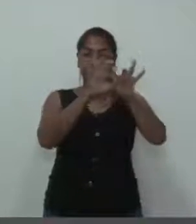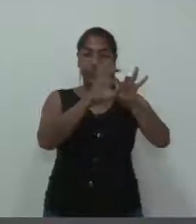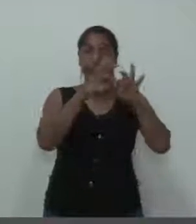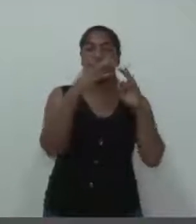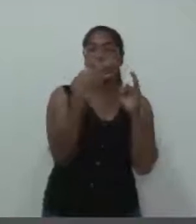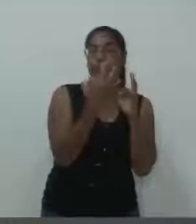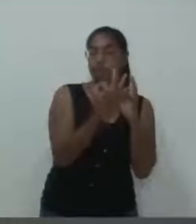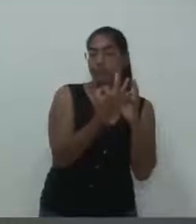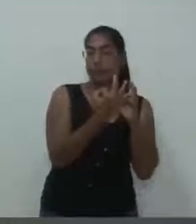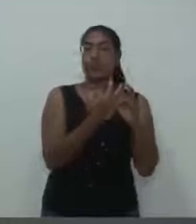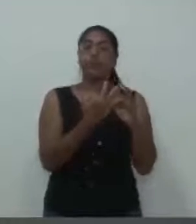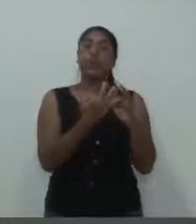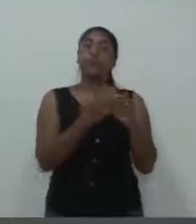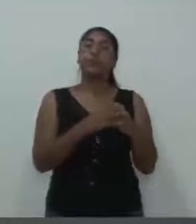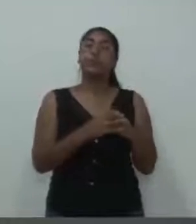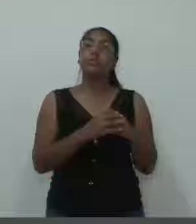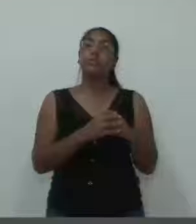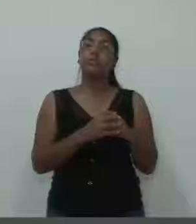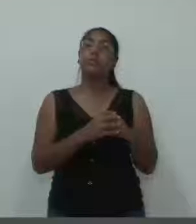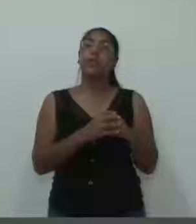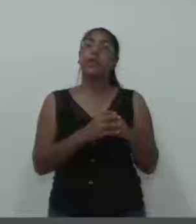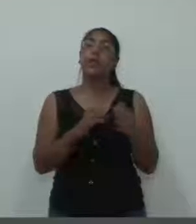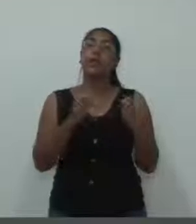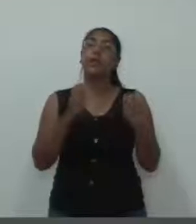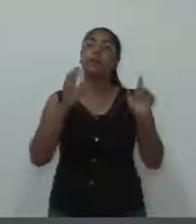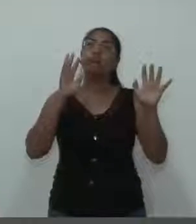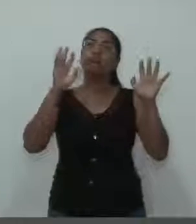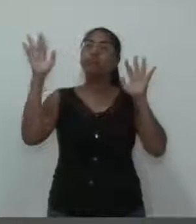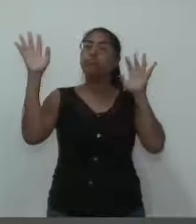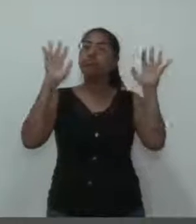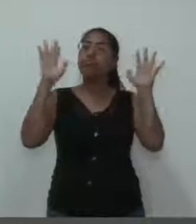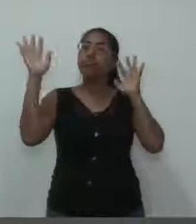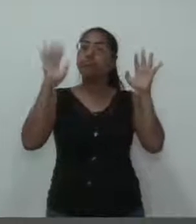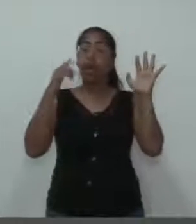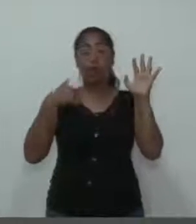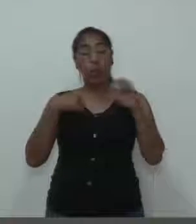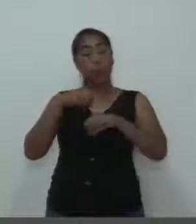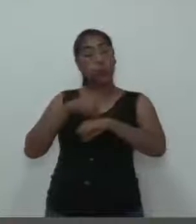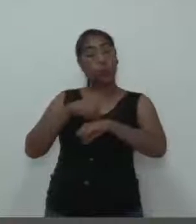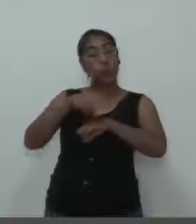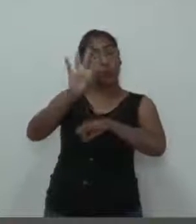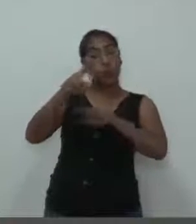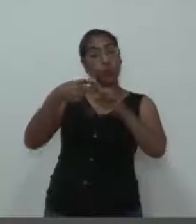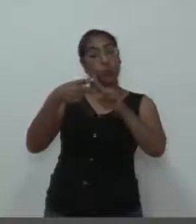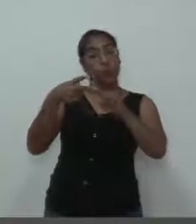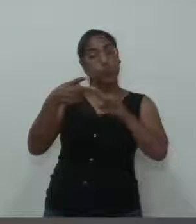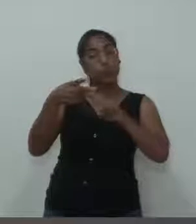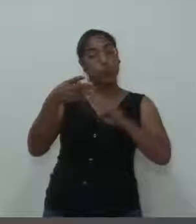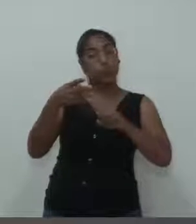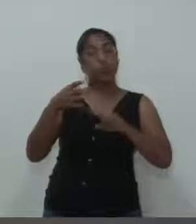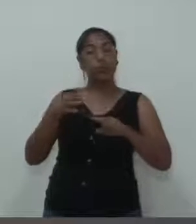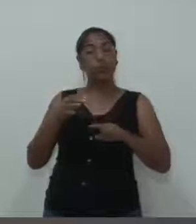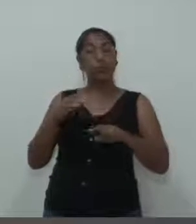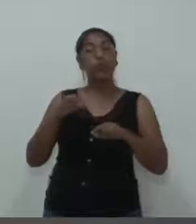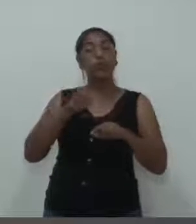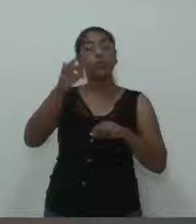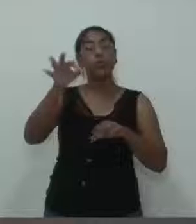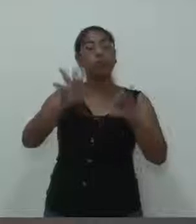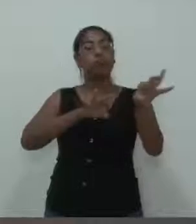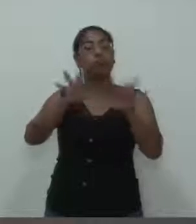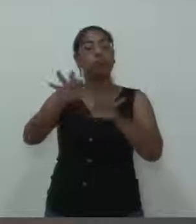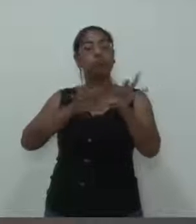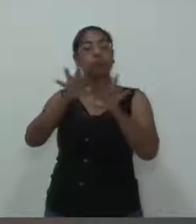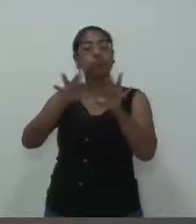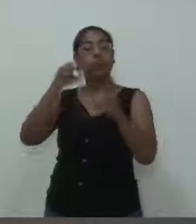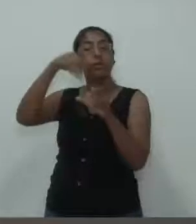alguns caminhos de raciocínio, e eu trouxe alguns para a gente pensar políticas públicas para a cidade.